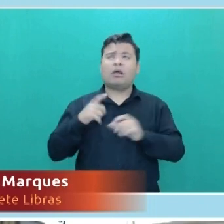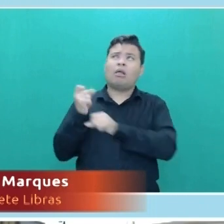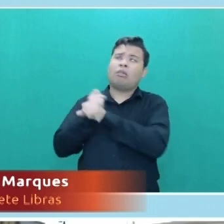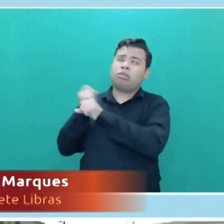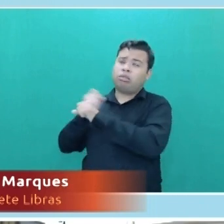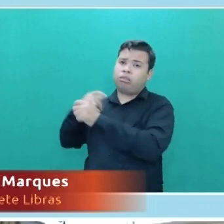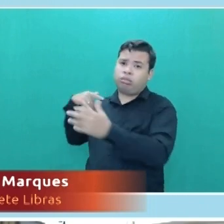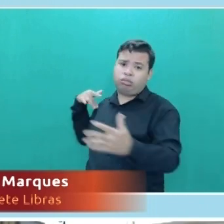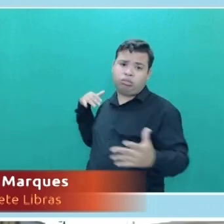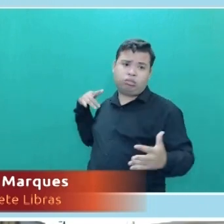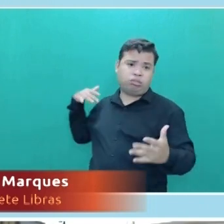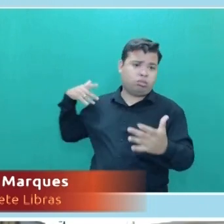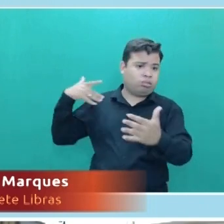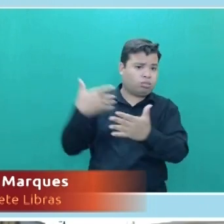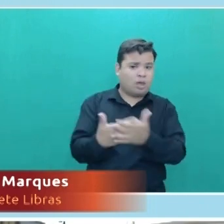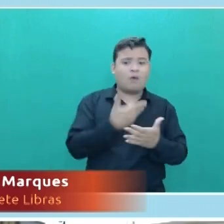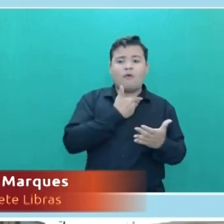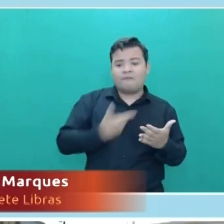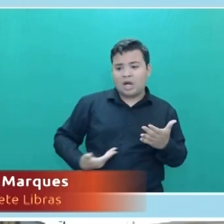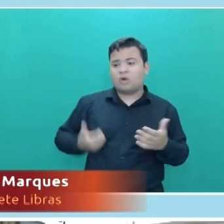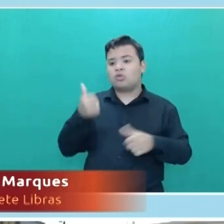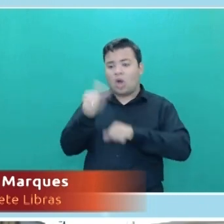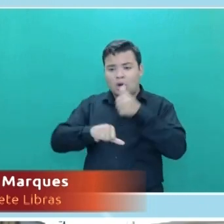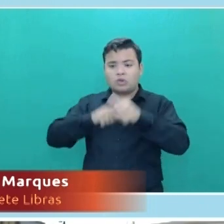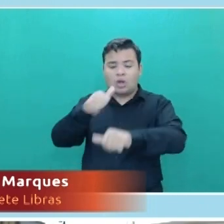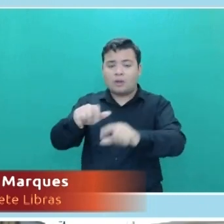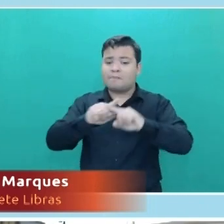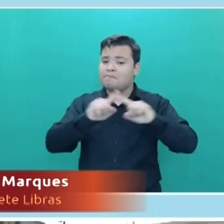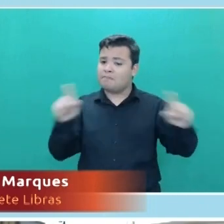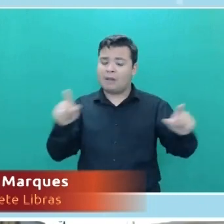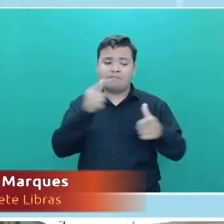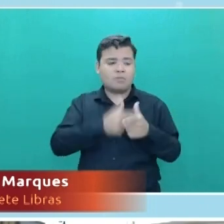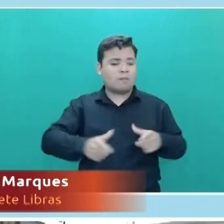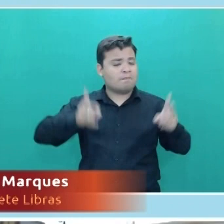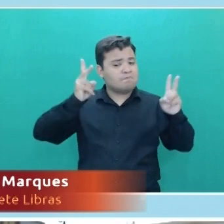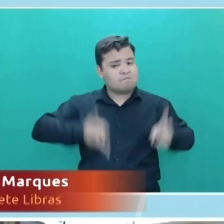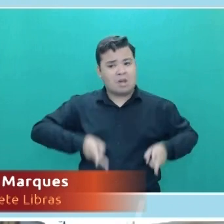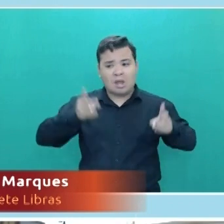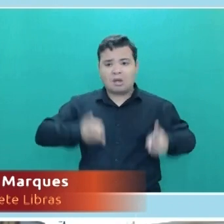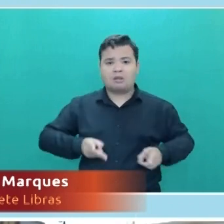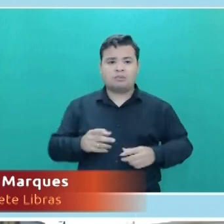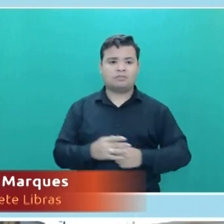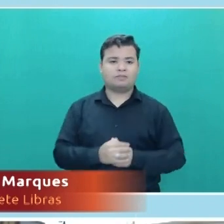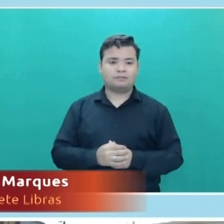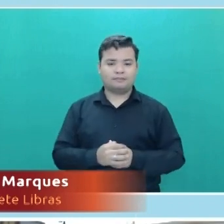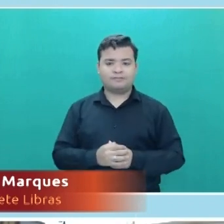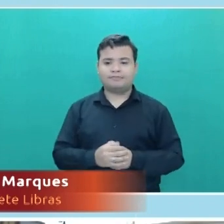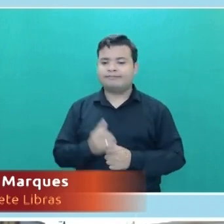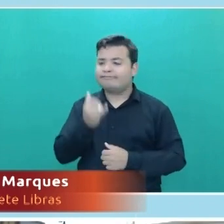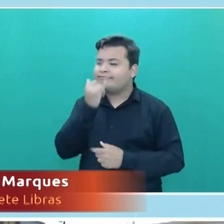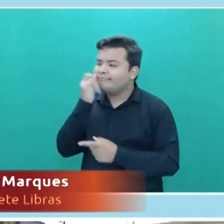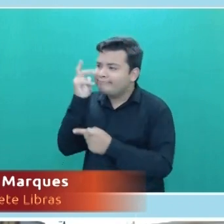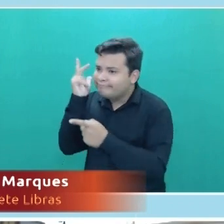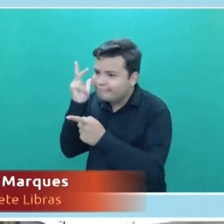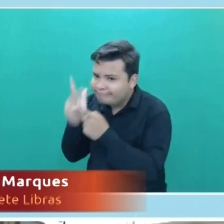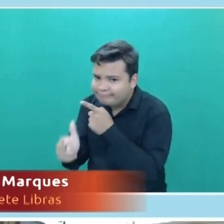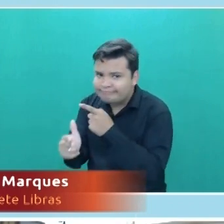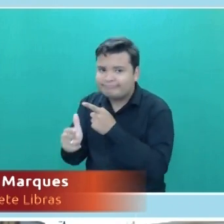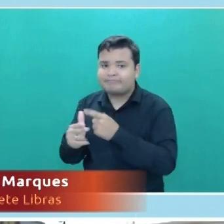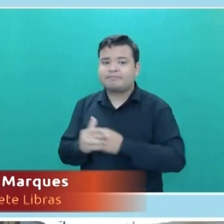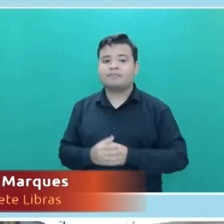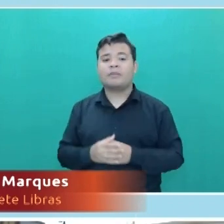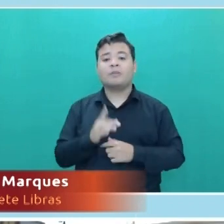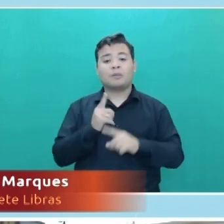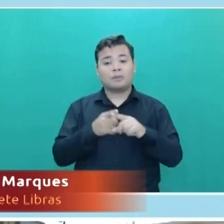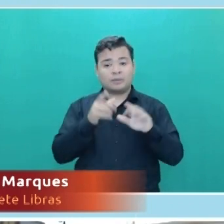Entra governo e sai governo, e a história é a mesma. Desculpa interromper, juiz. Imagina. Só para a gente